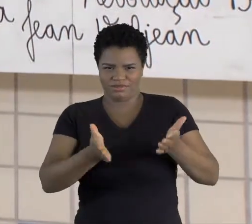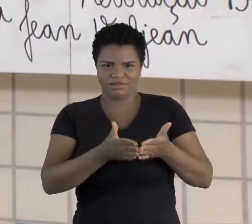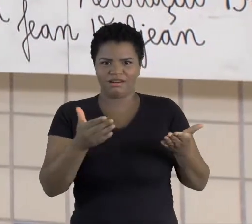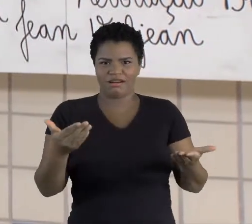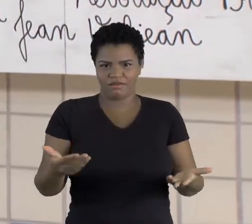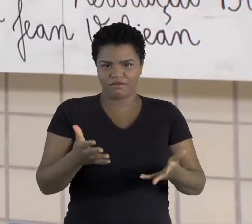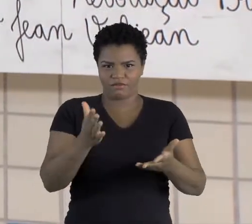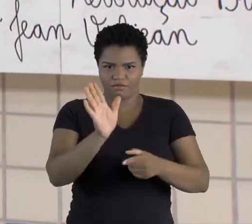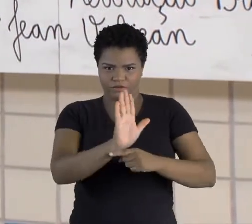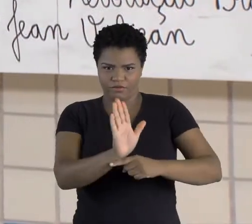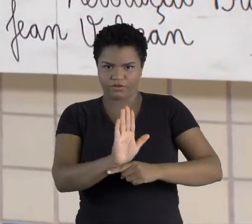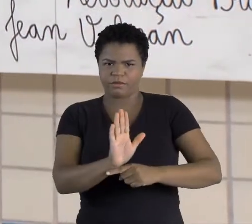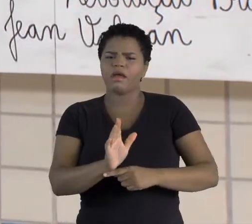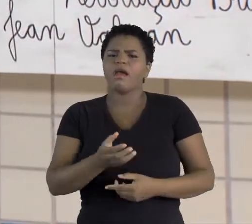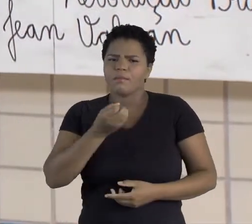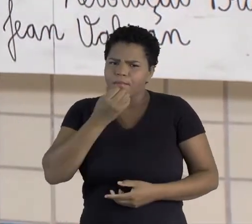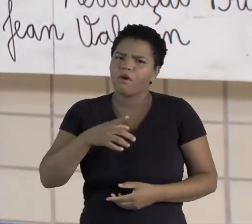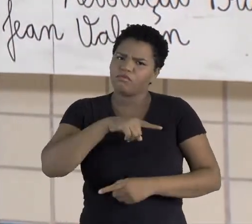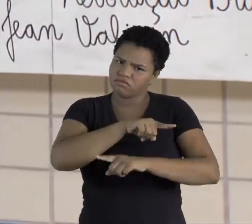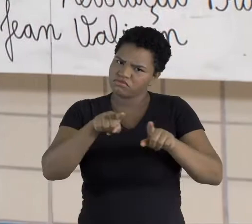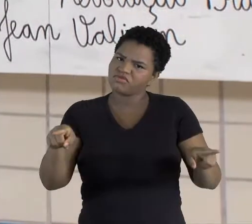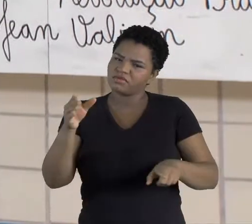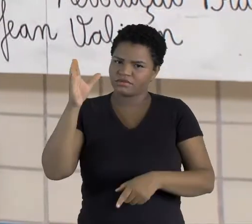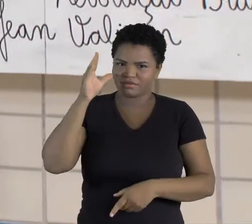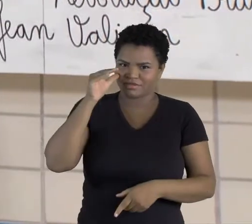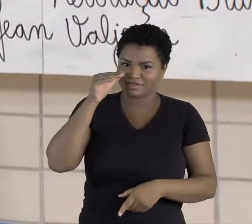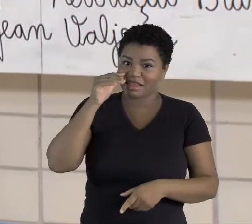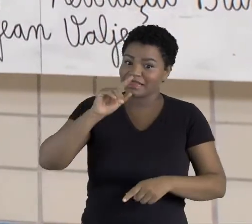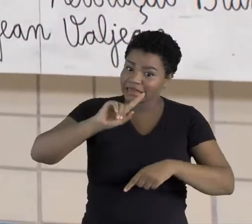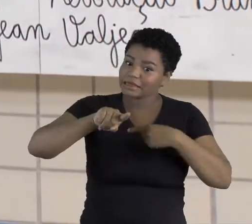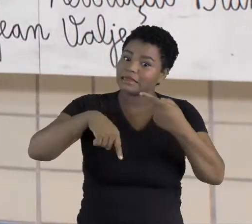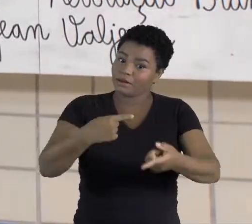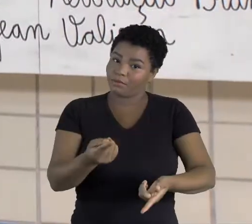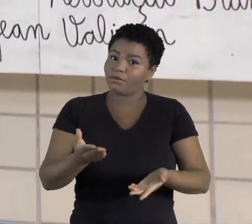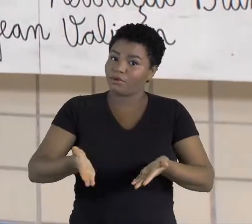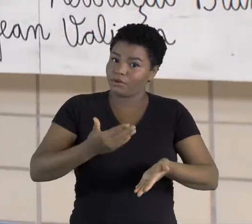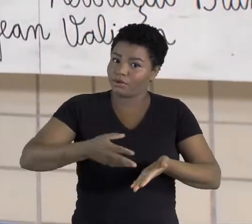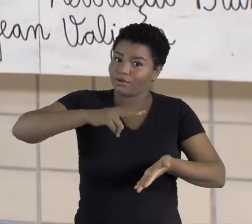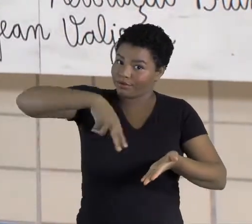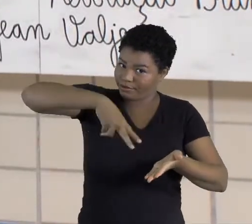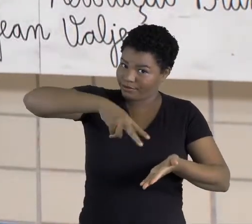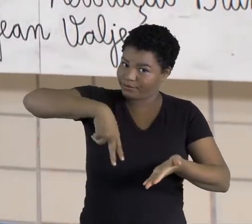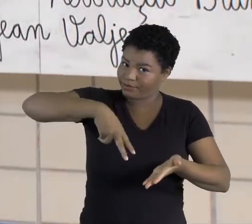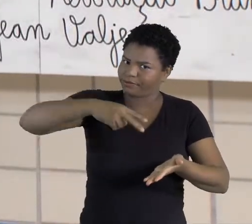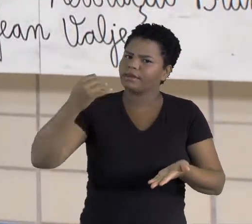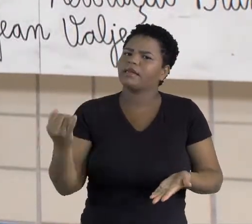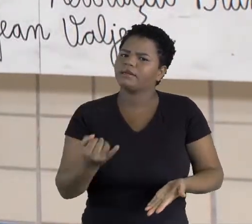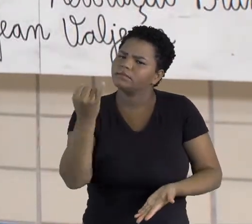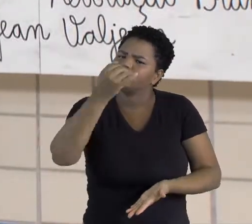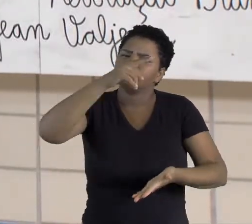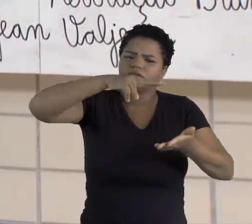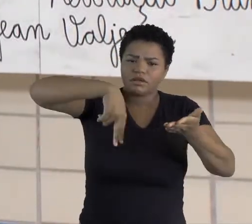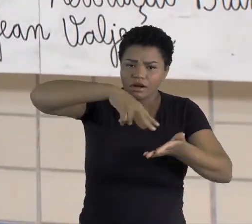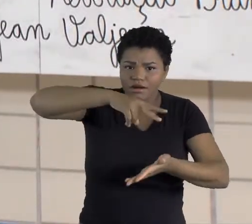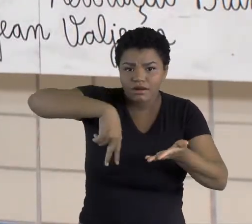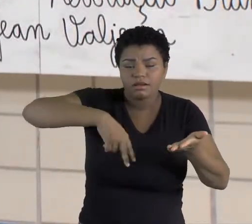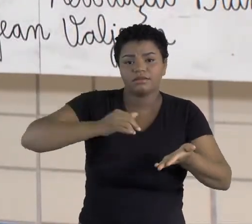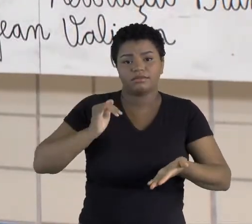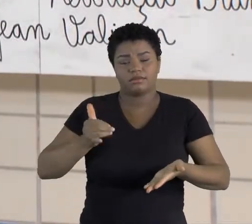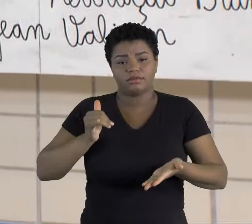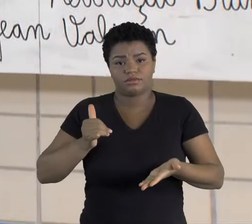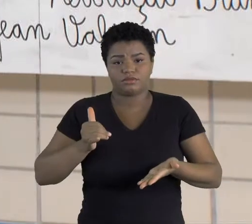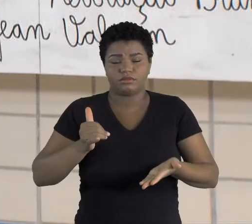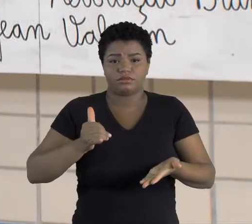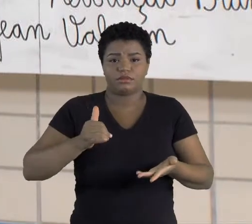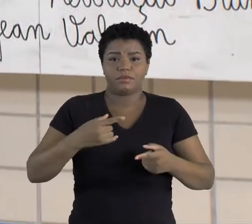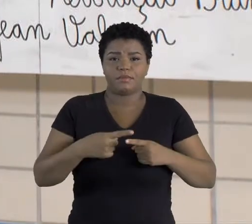vocês assistir, depois que vocês lerem a obra, tá? Eu sempre falo que é importante primeiro vocês lerem a narrativa, porque aí vocês